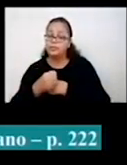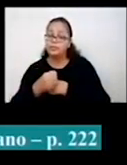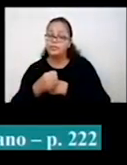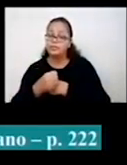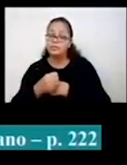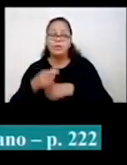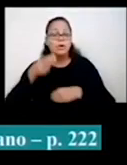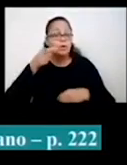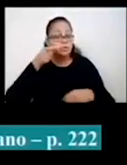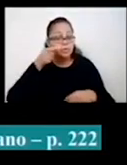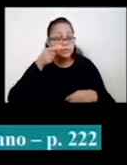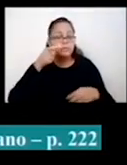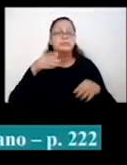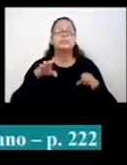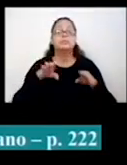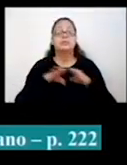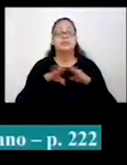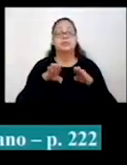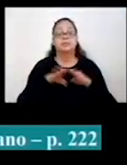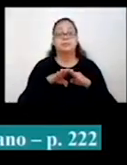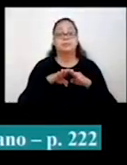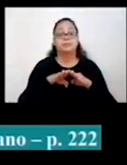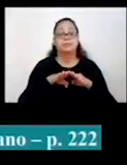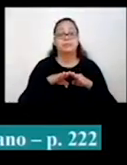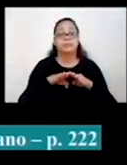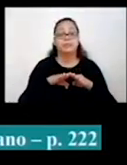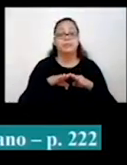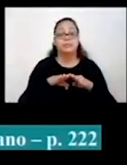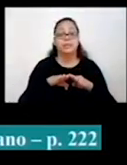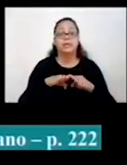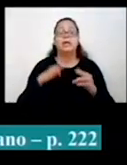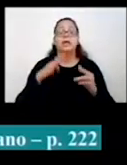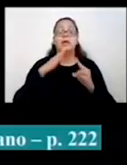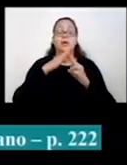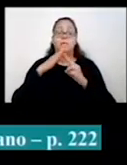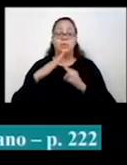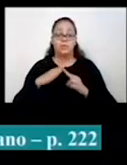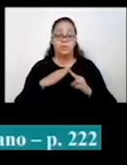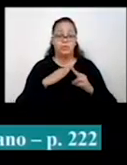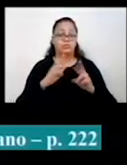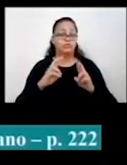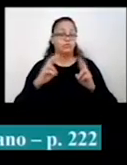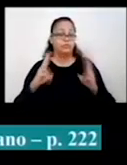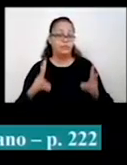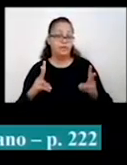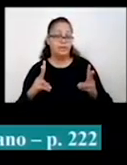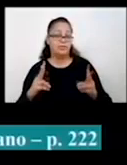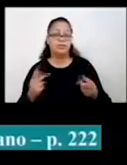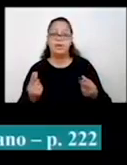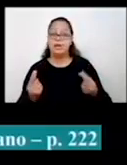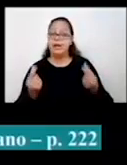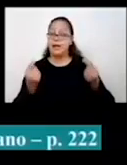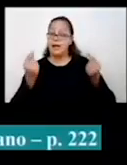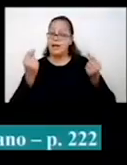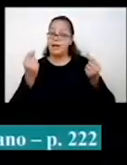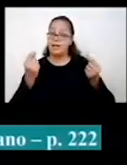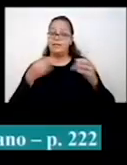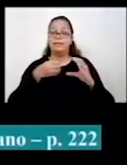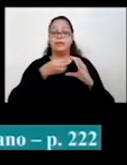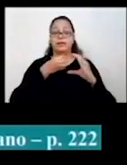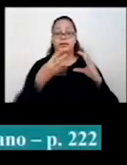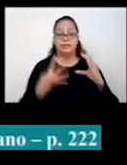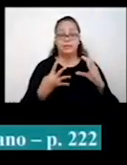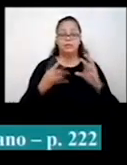entanto, a gente observa aí uma situação urbana diferente, né? A renda já não tem a mesma característica da